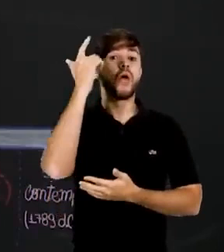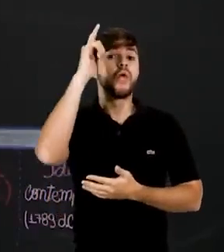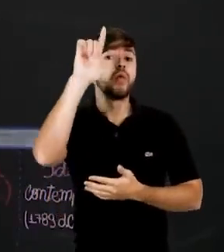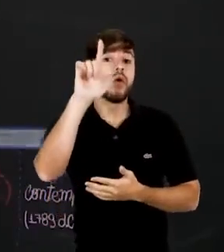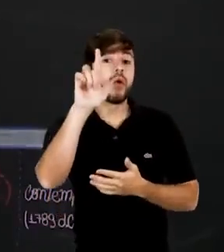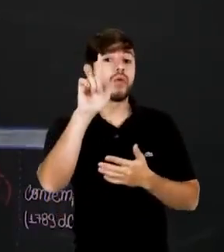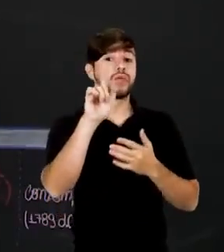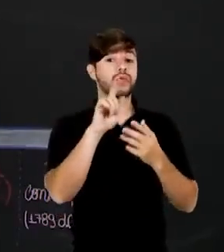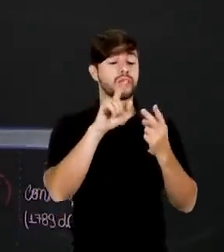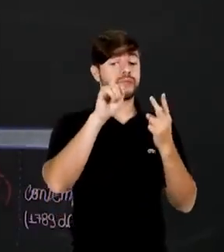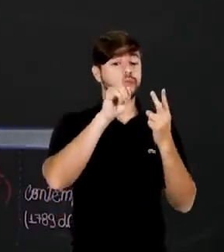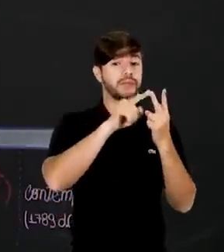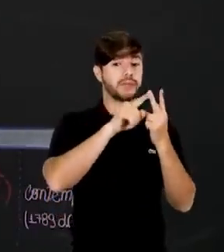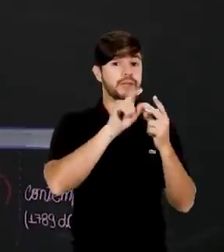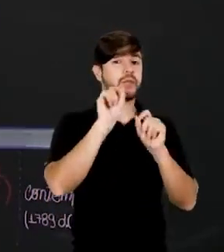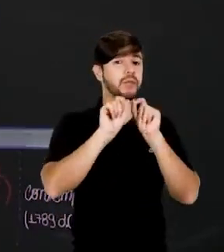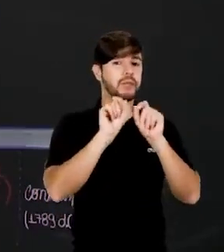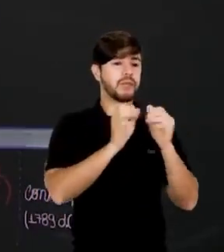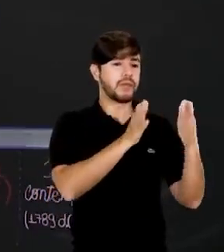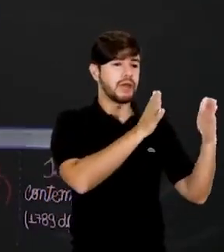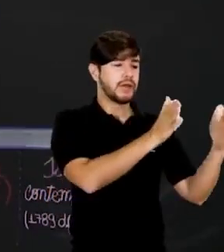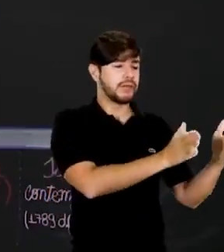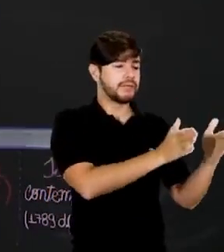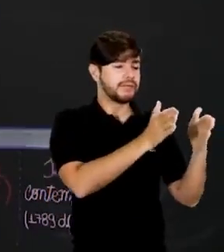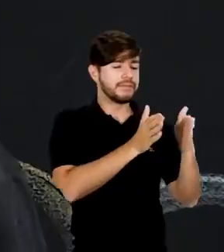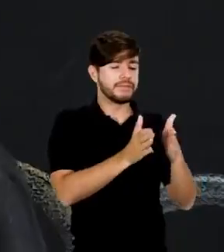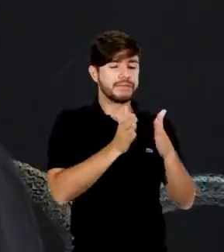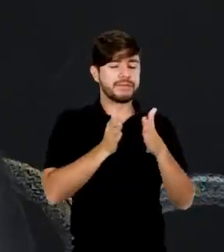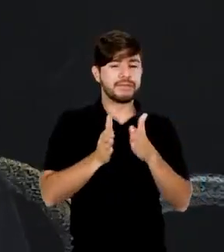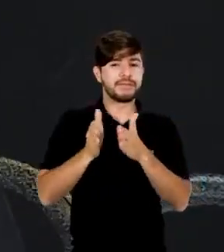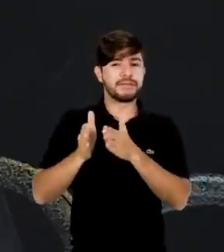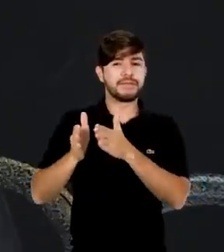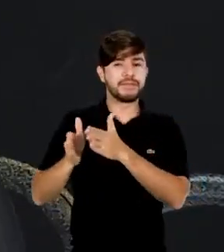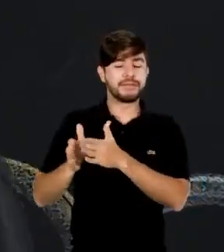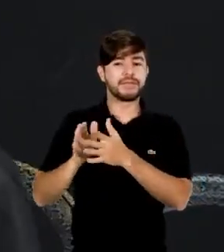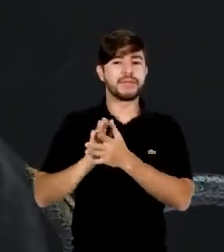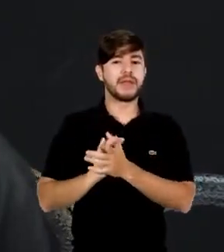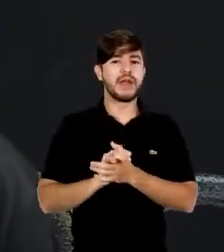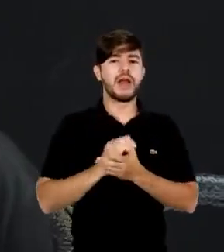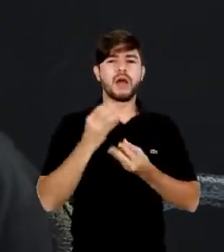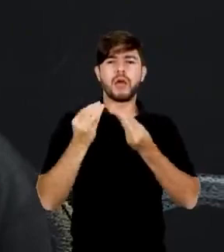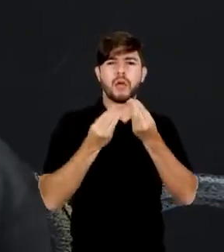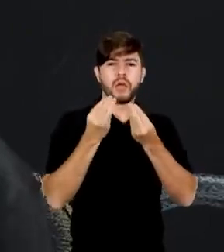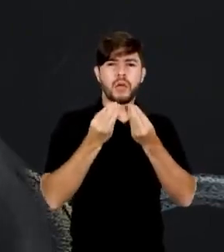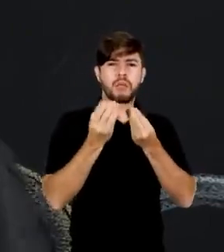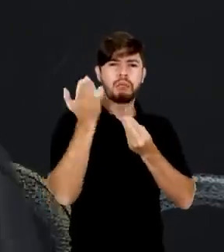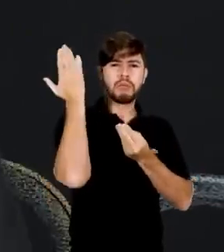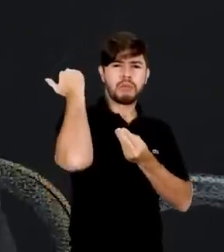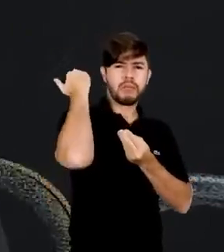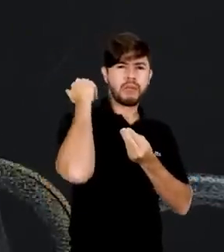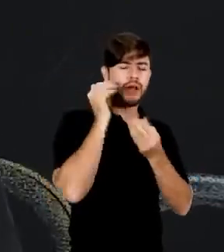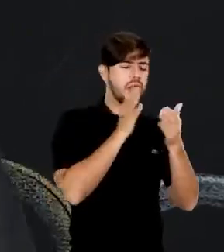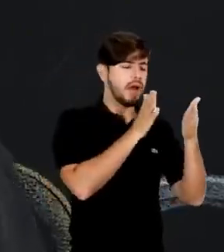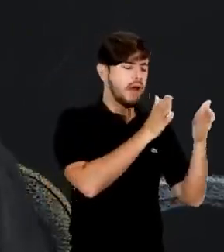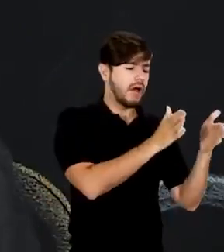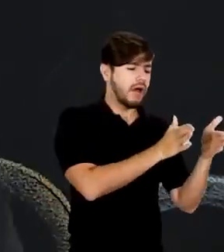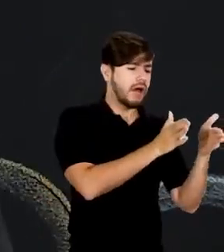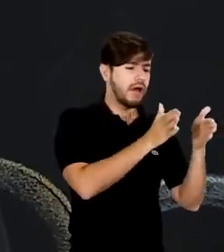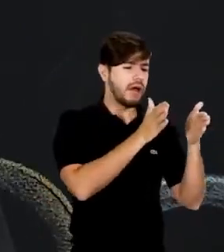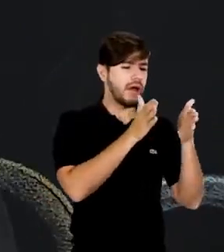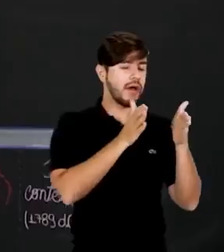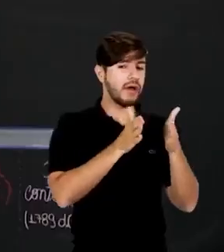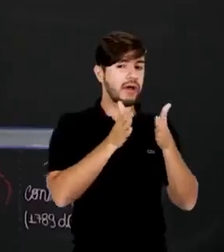muito comum é o da periodização, que a gente vai falar aqui também. Periodização é dividir o passado em alguns períodos,